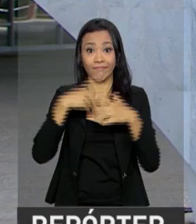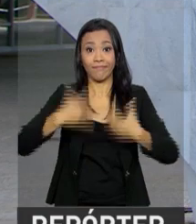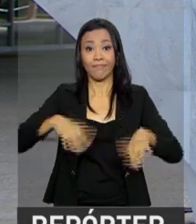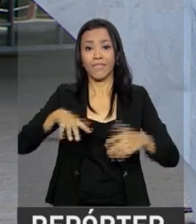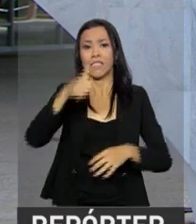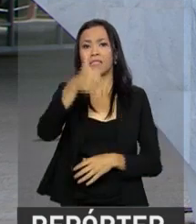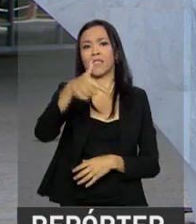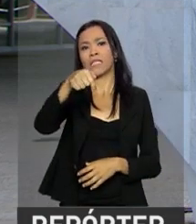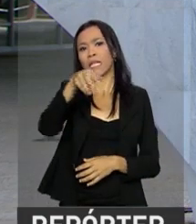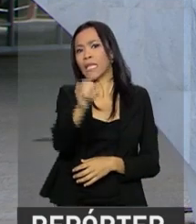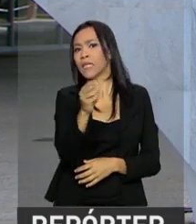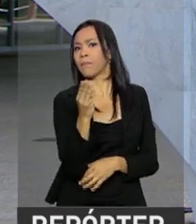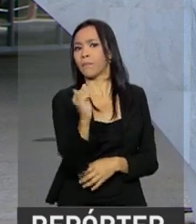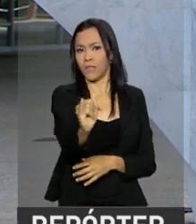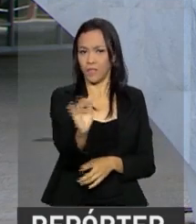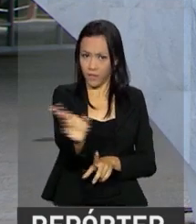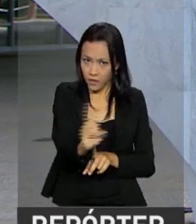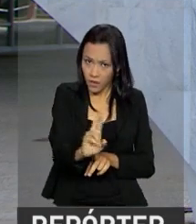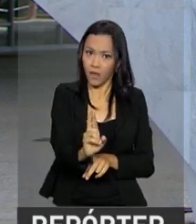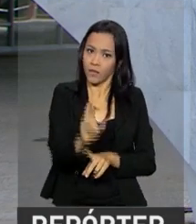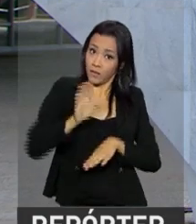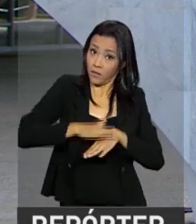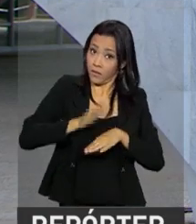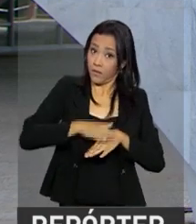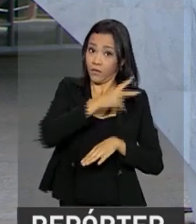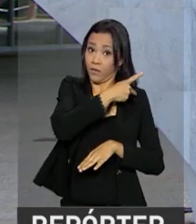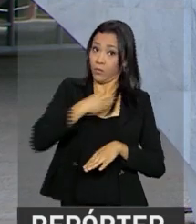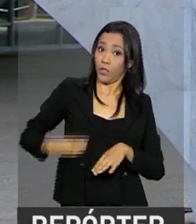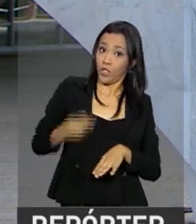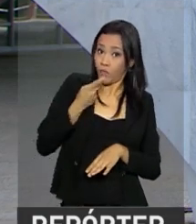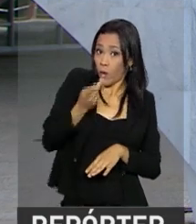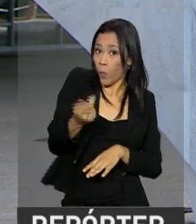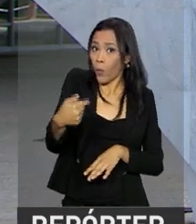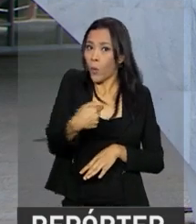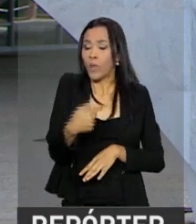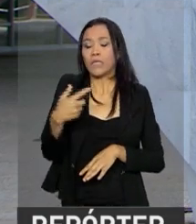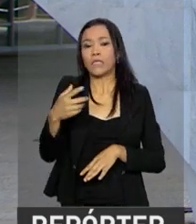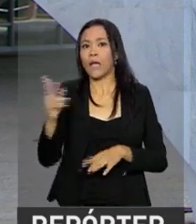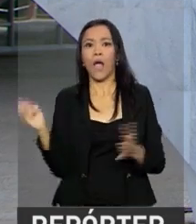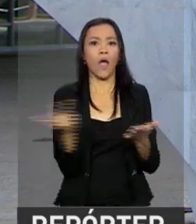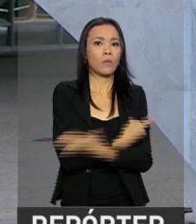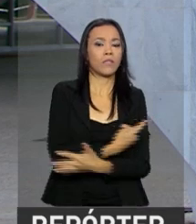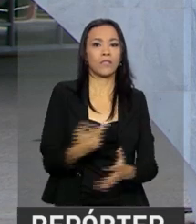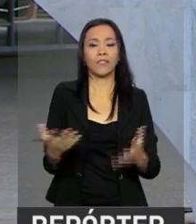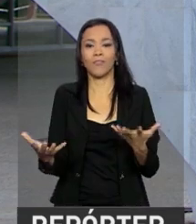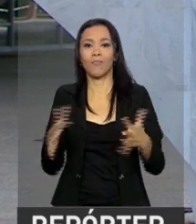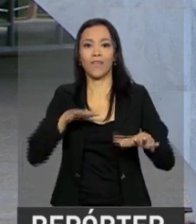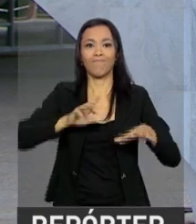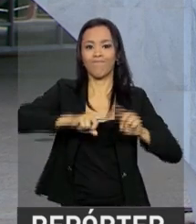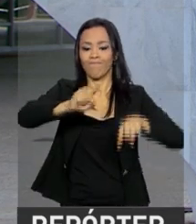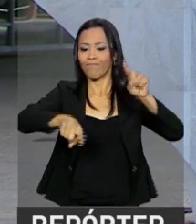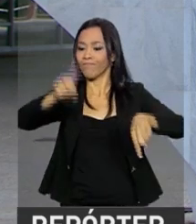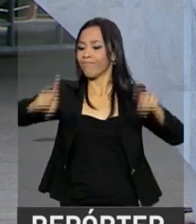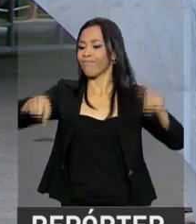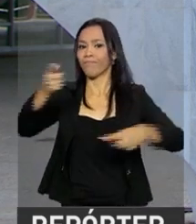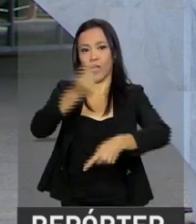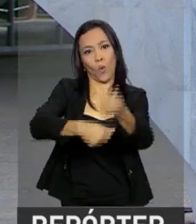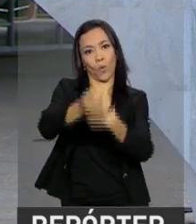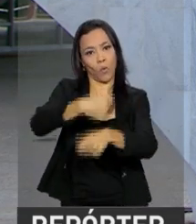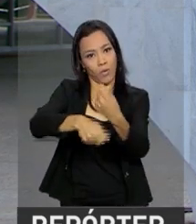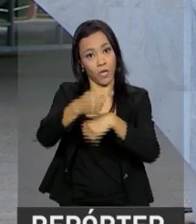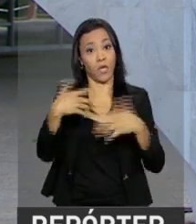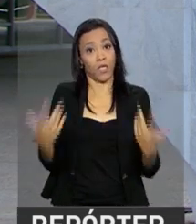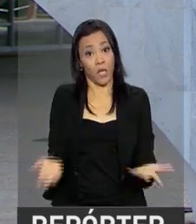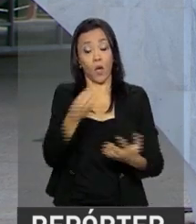170 bilhões de reais. Segundo o ministro, também levou a um quadro de insegurança na economia. E o ministro Henrique